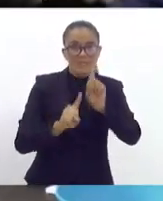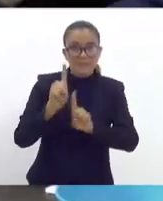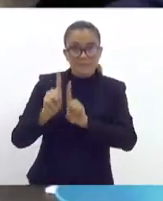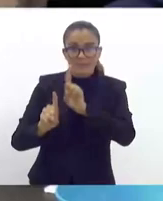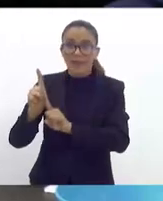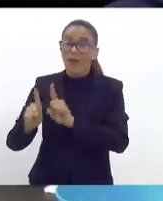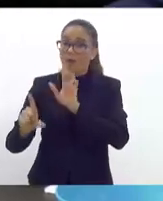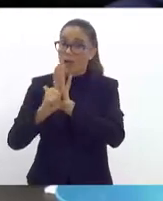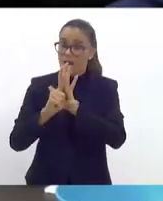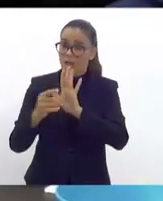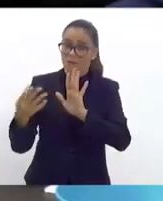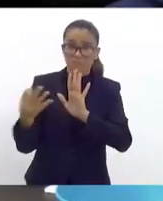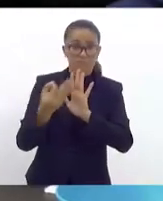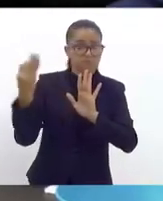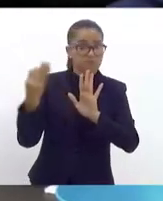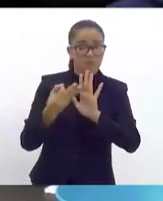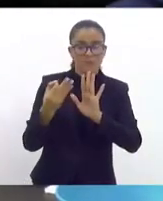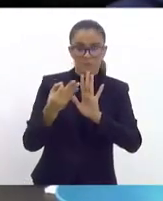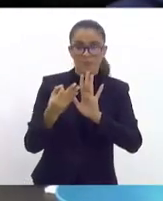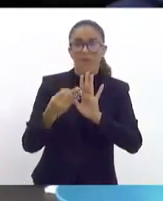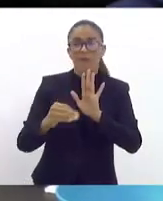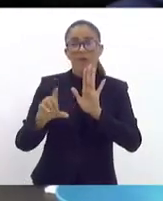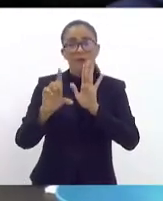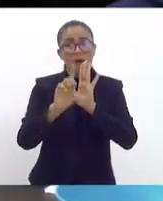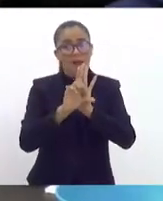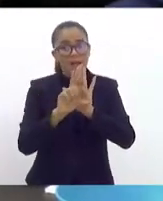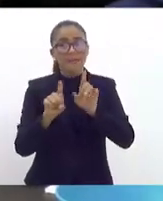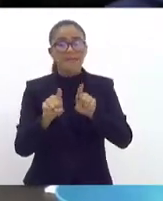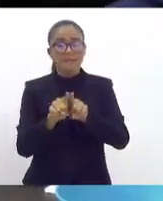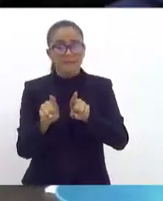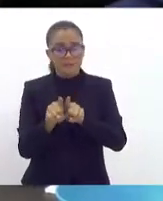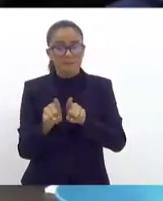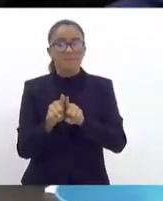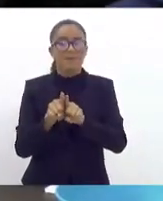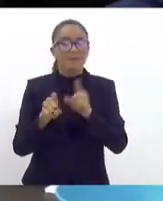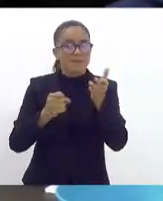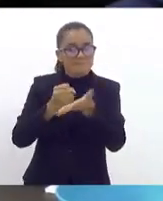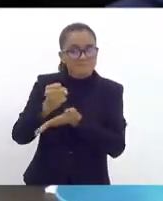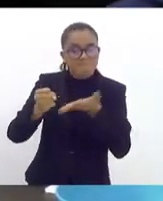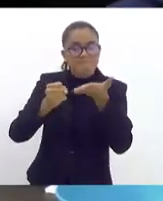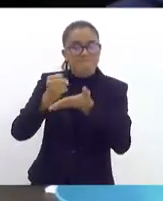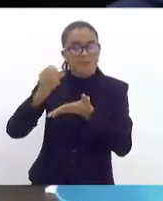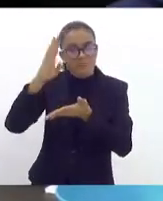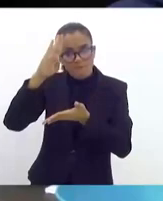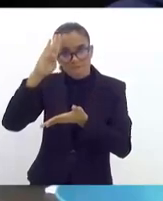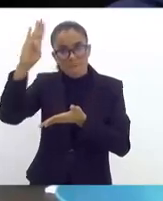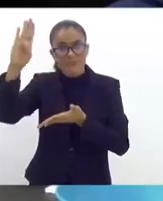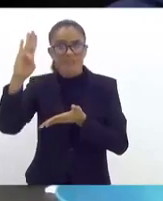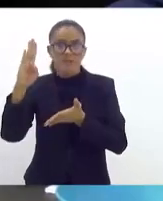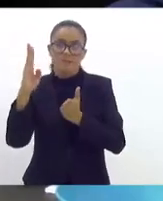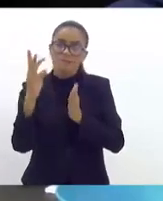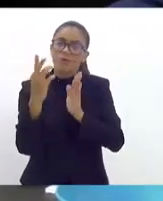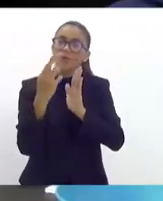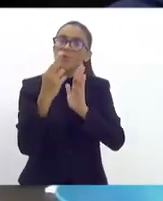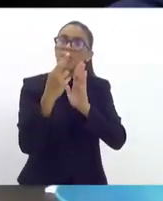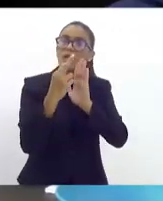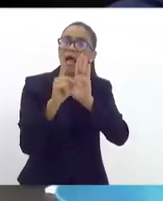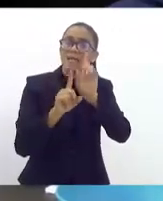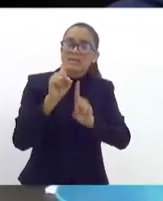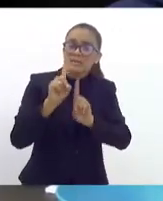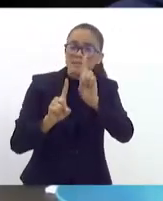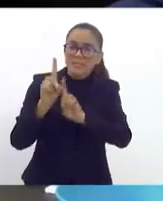consistente e é uma e é uma lei que fundamenta princípio licitatório em tudo que é lugar